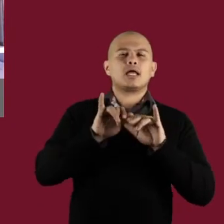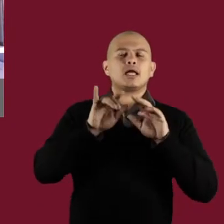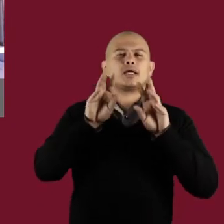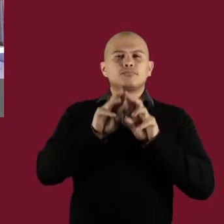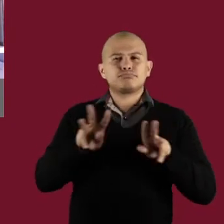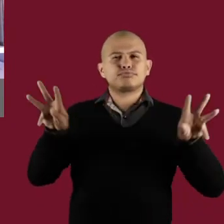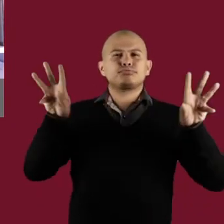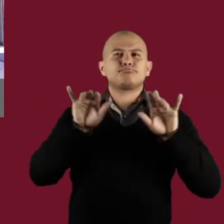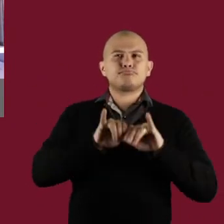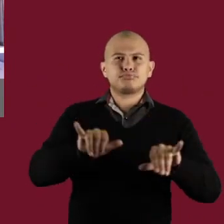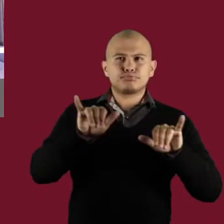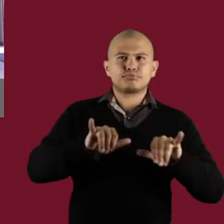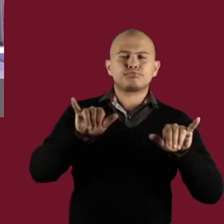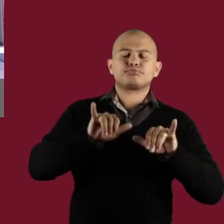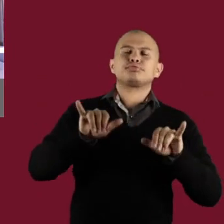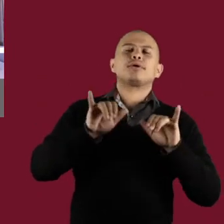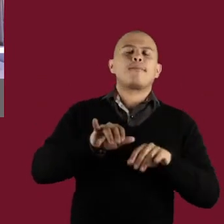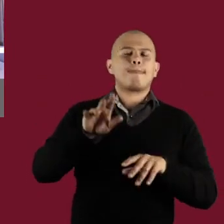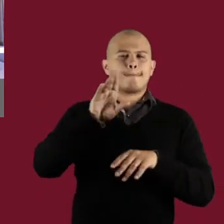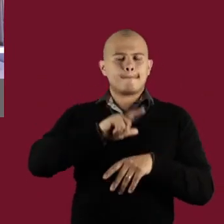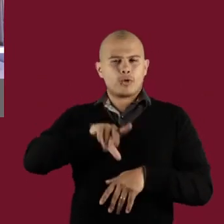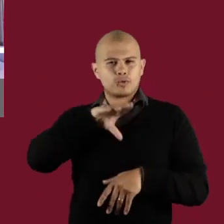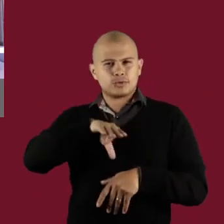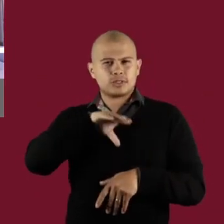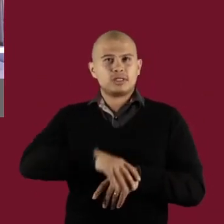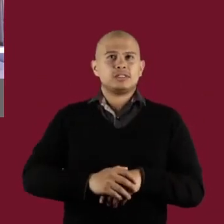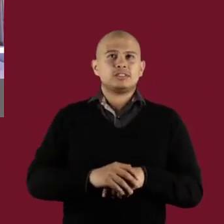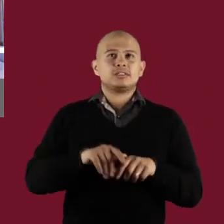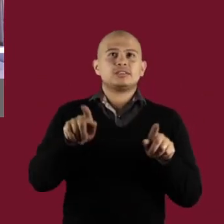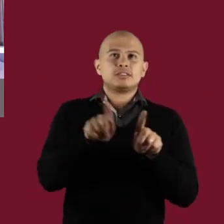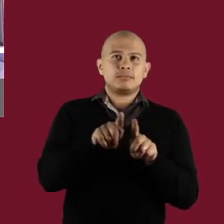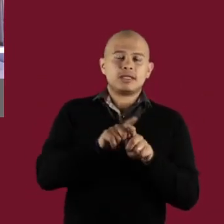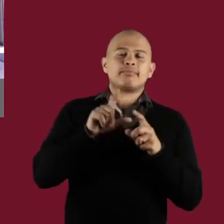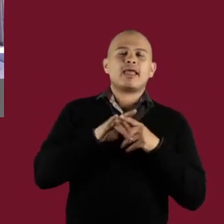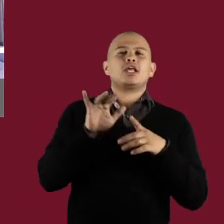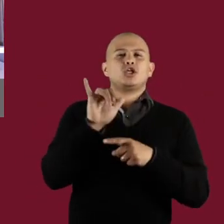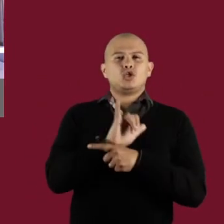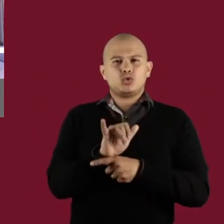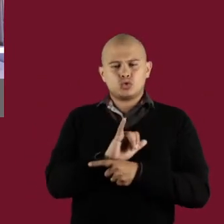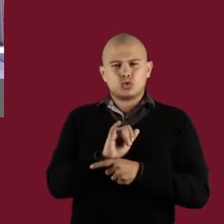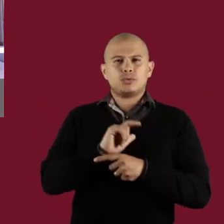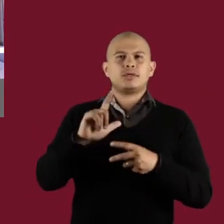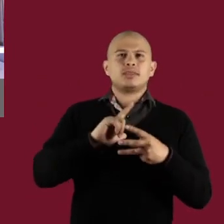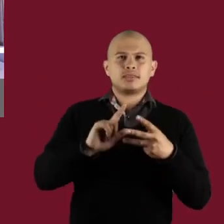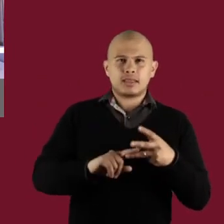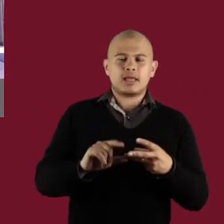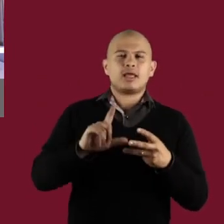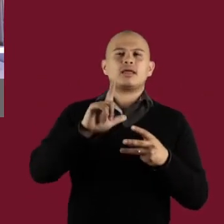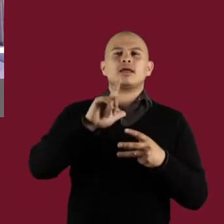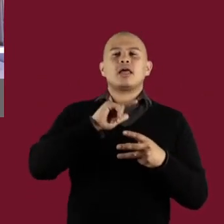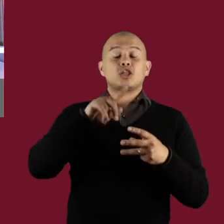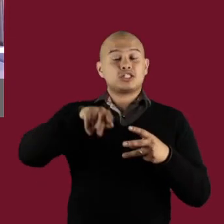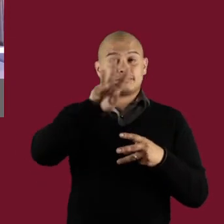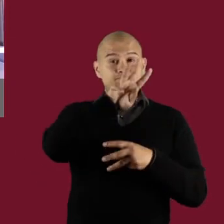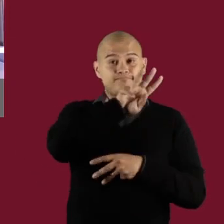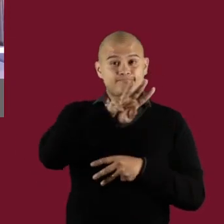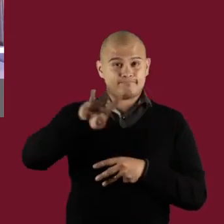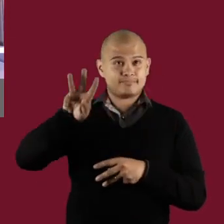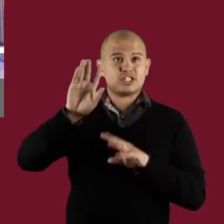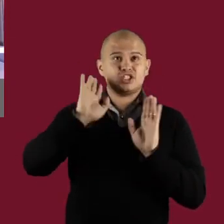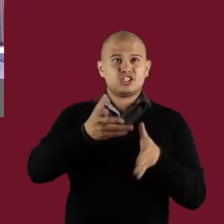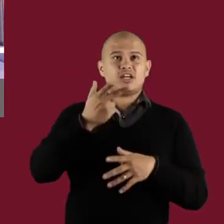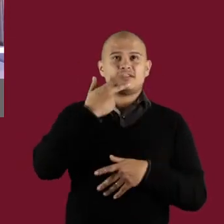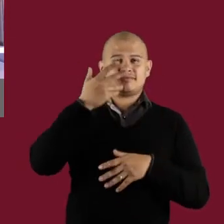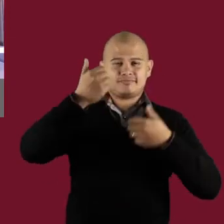Twitter. Temos também a plataforma no YouTube, temos o SoundCloud, temos a nossa página, que a Mónica já falou aí muito